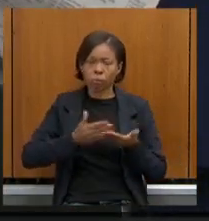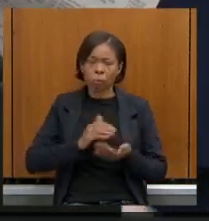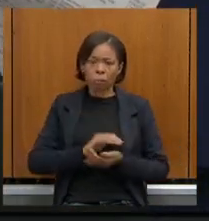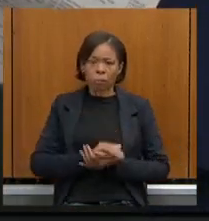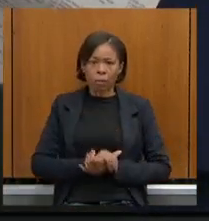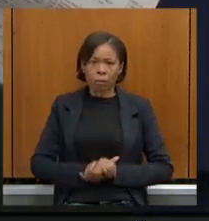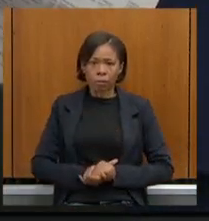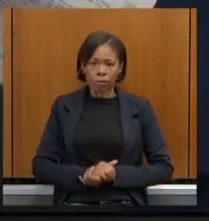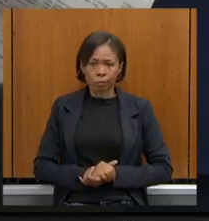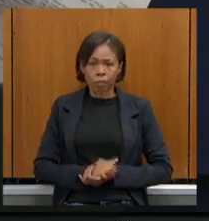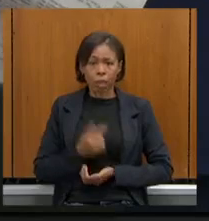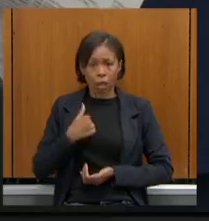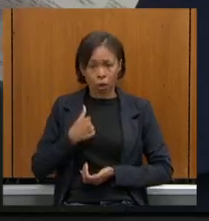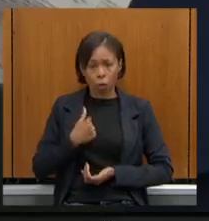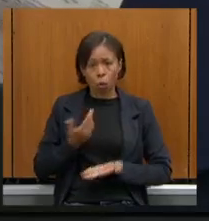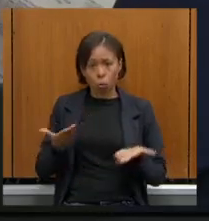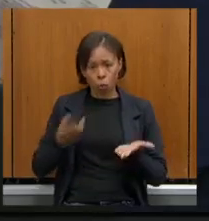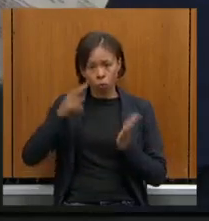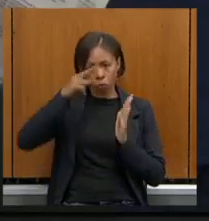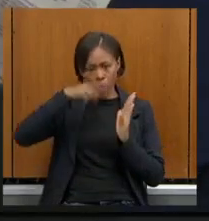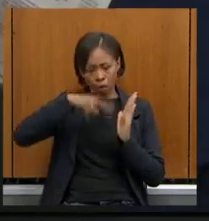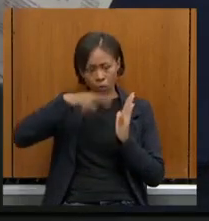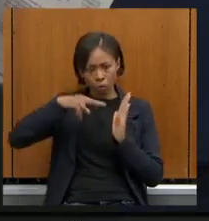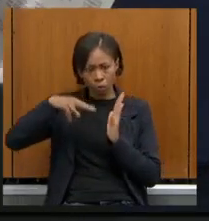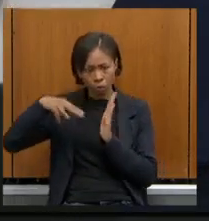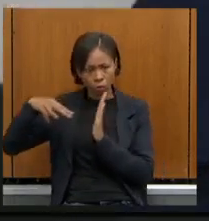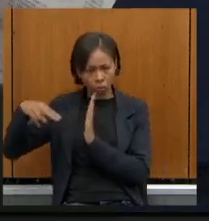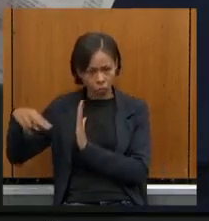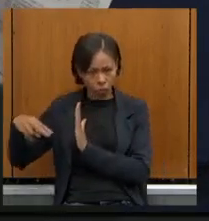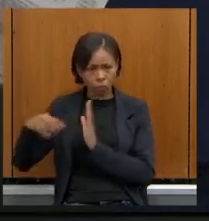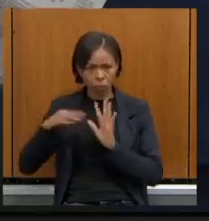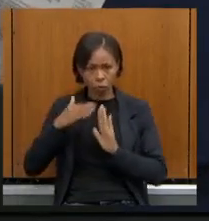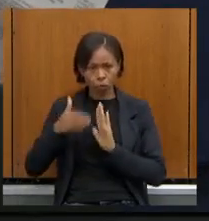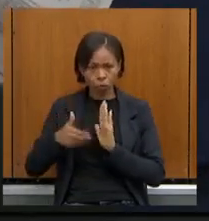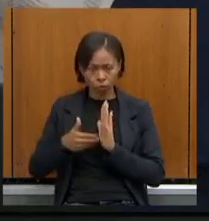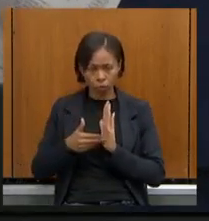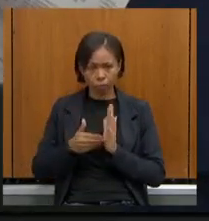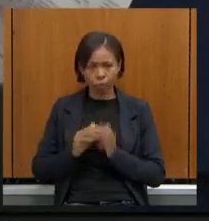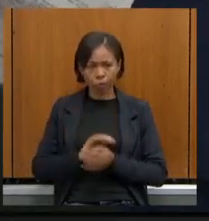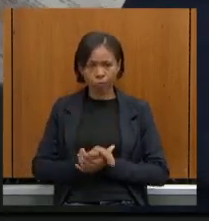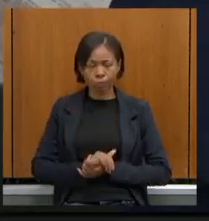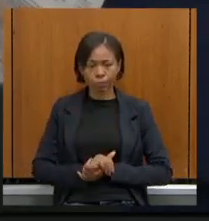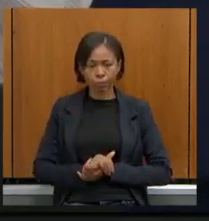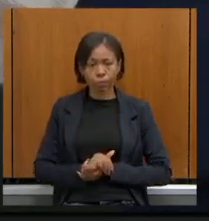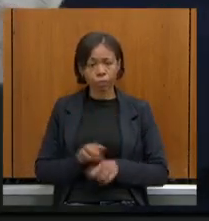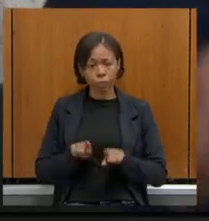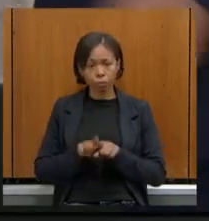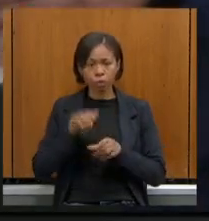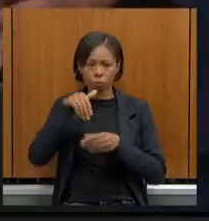passo a fazer a leitura e posteriormente faremos aí a apreciação